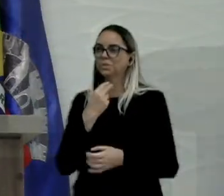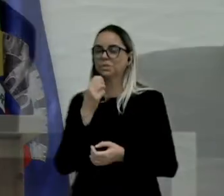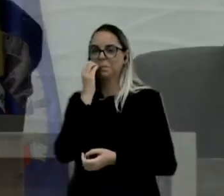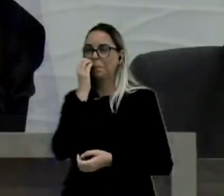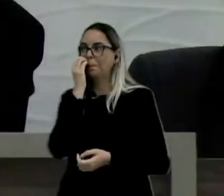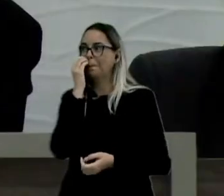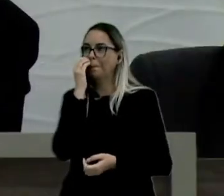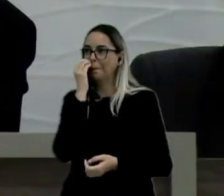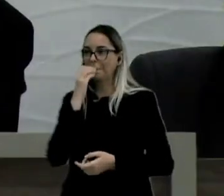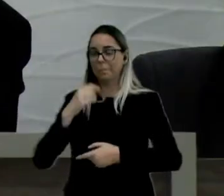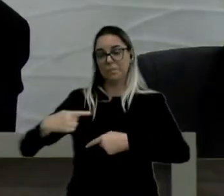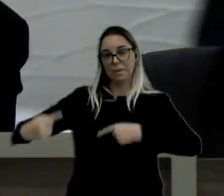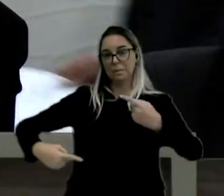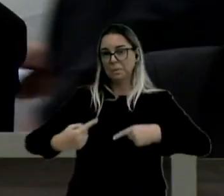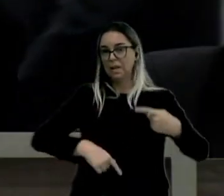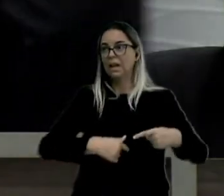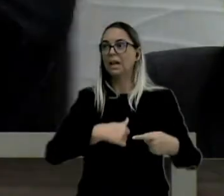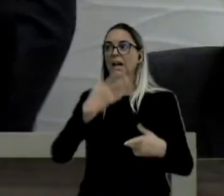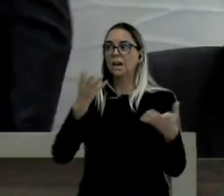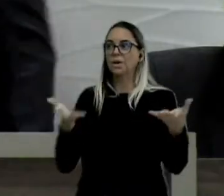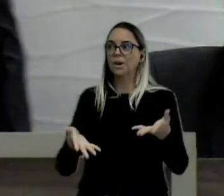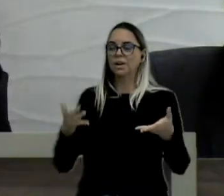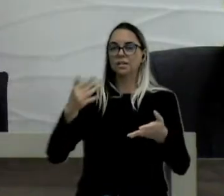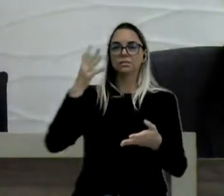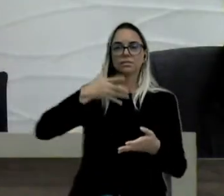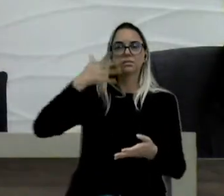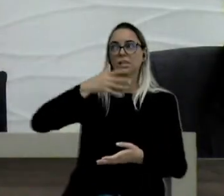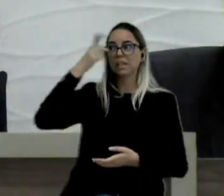canal vador Reinaldo Sant